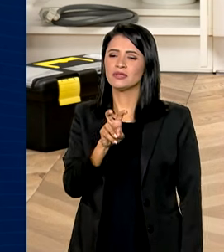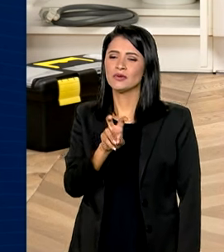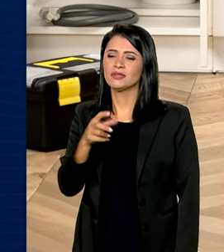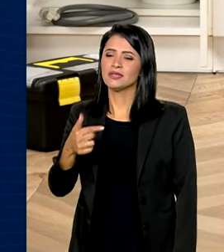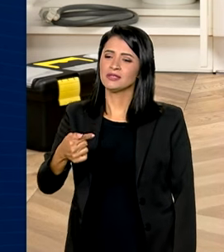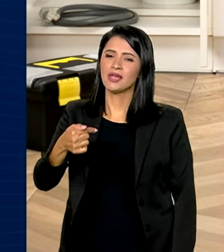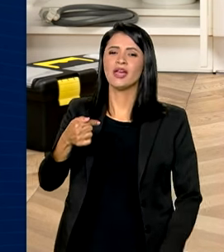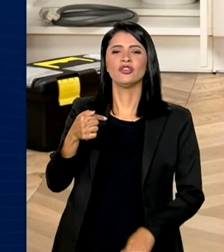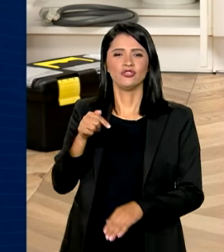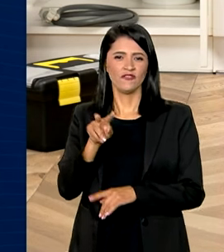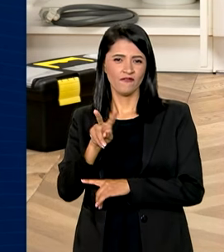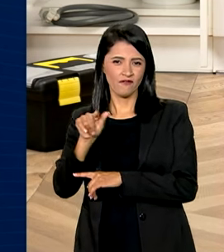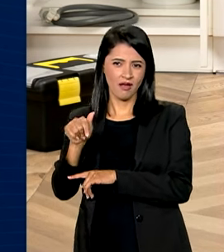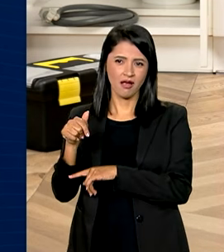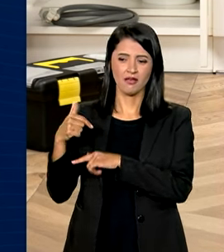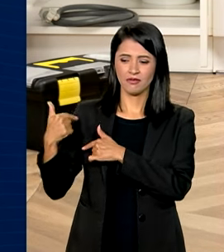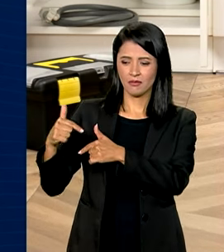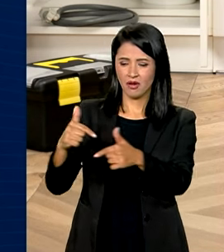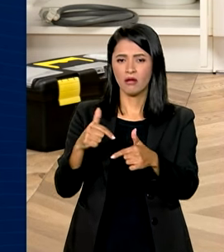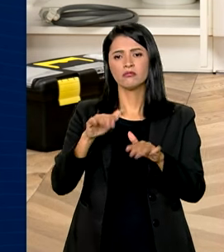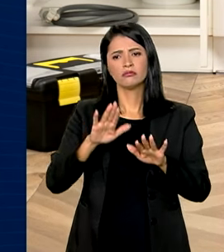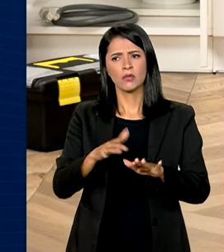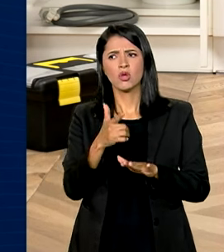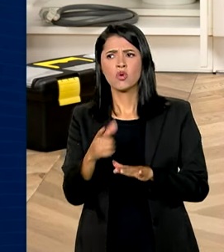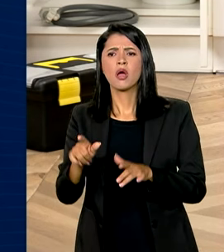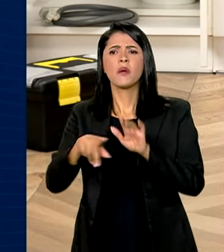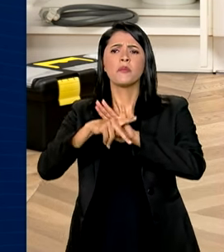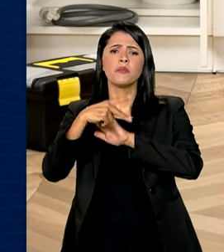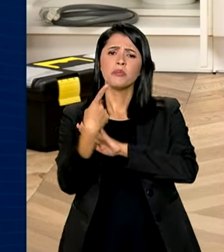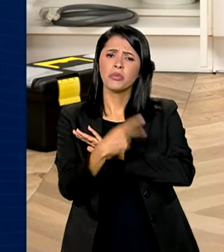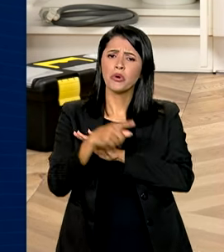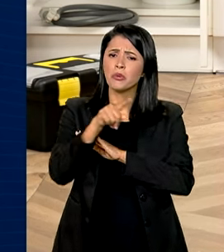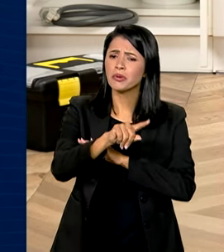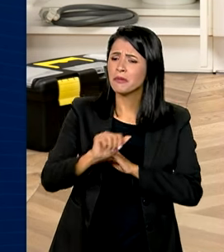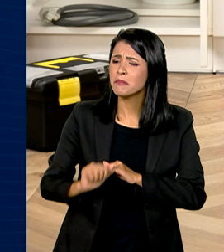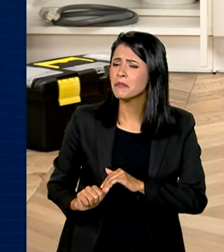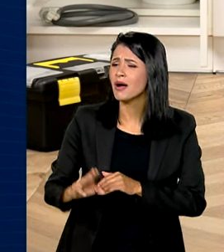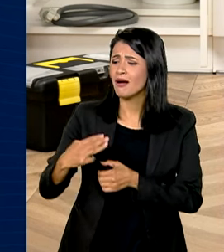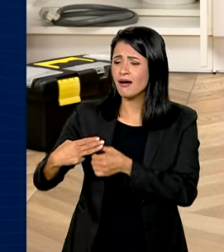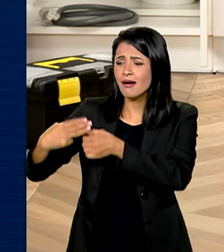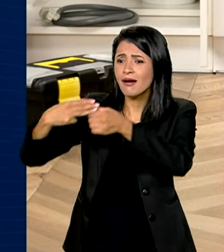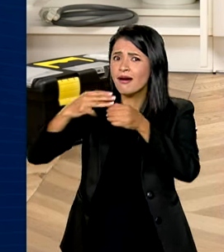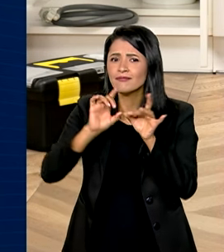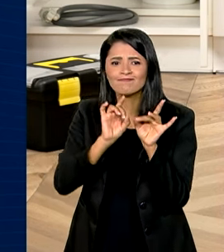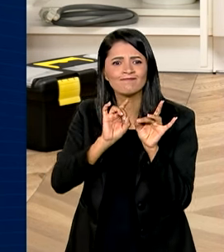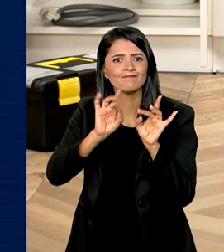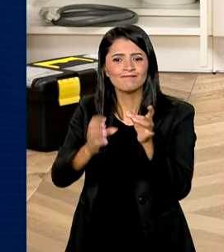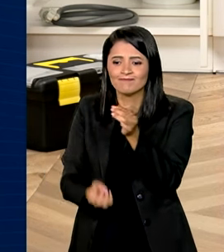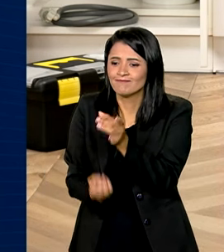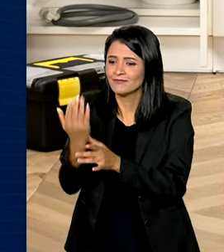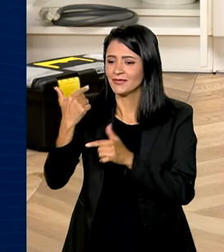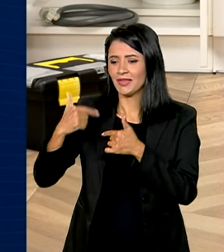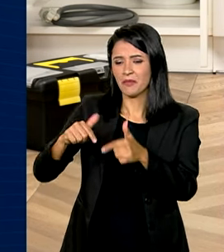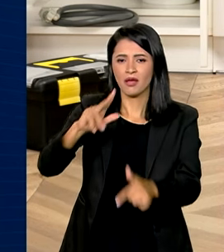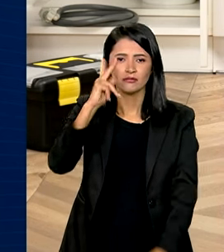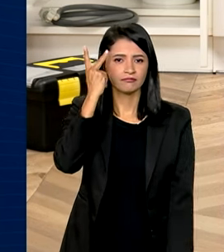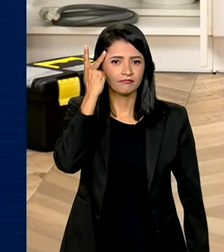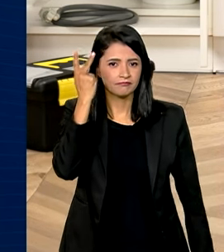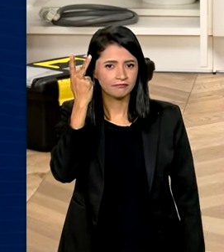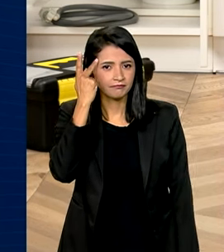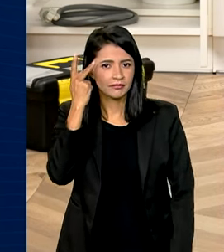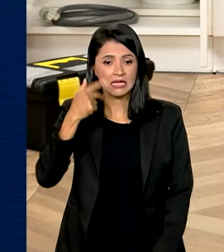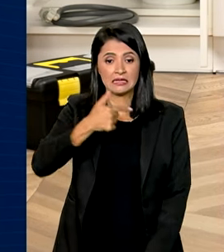6.457 postos de trabalho. Já as unidades da federação que mais se destacaram na geração de empregos foram São Paulo,